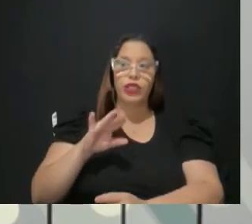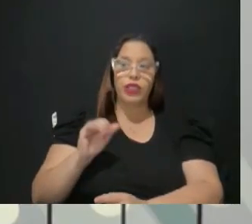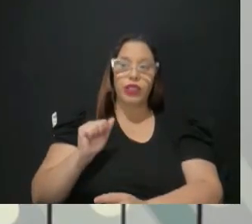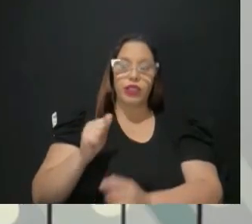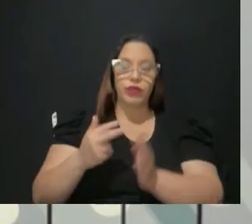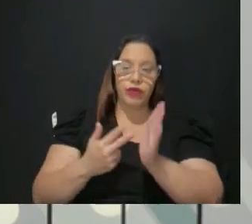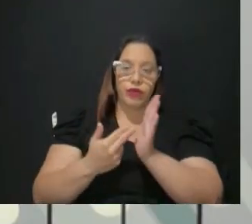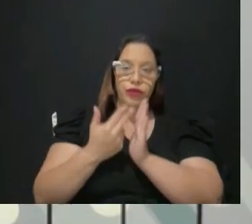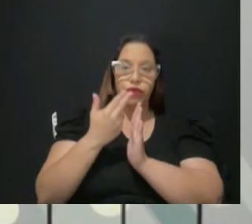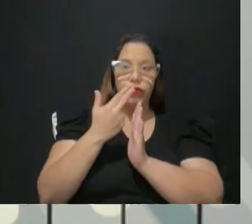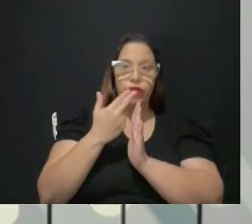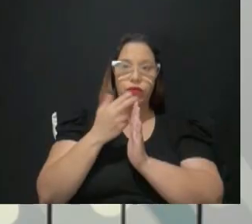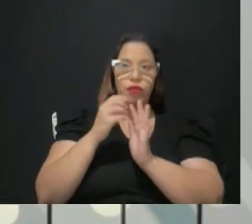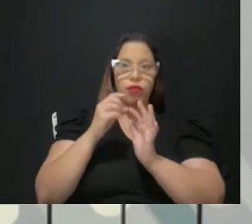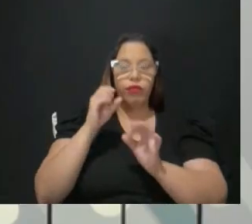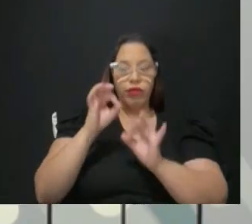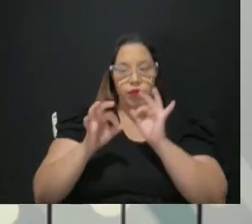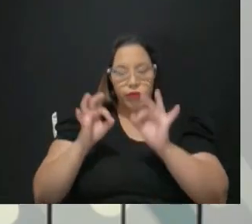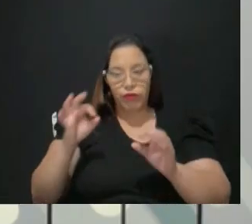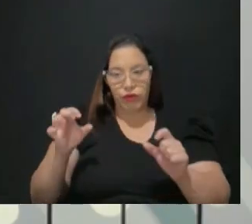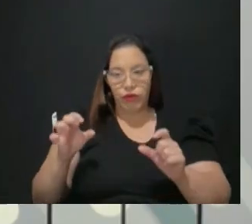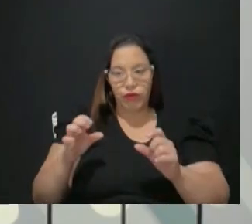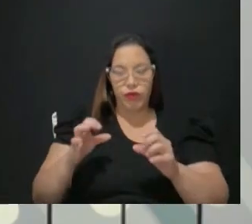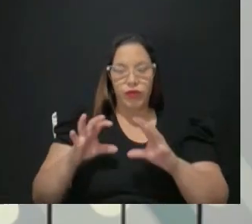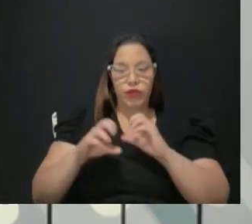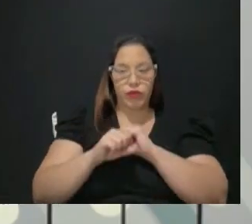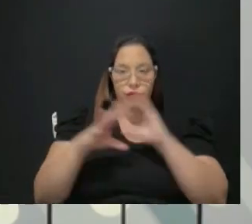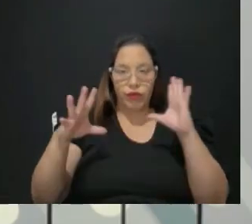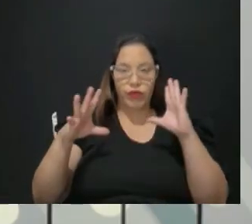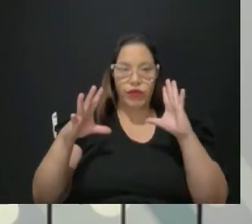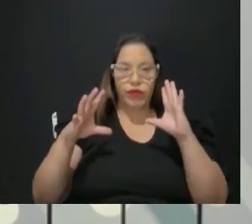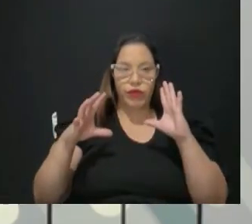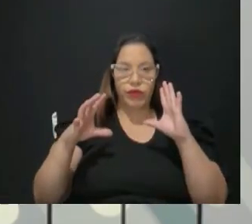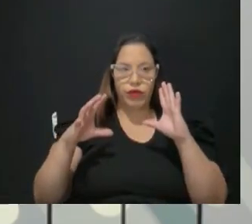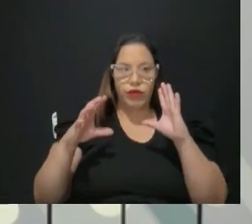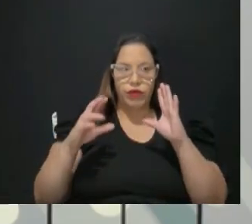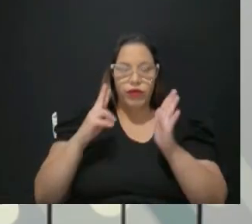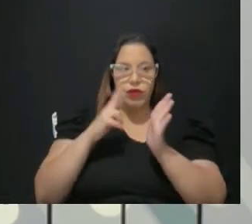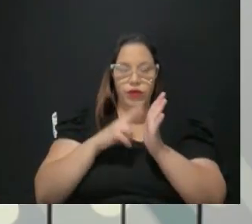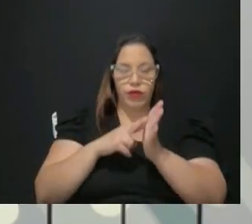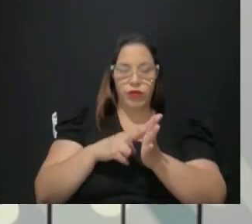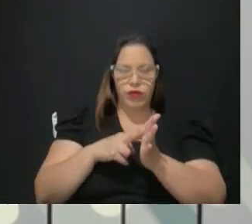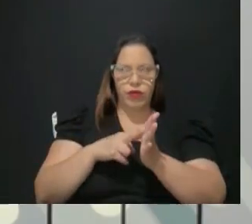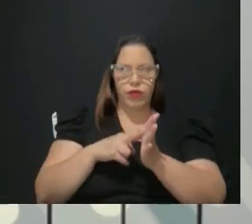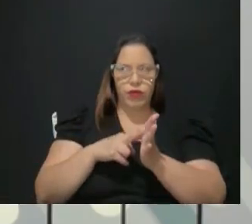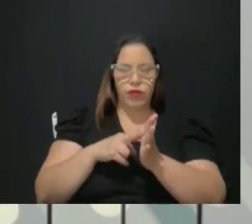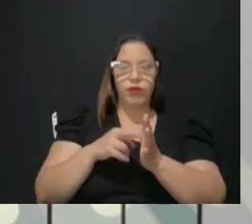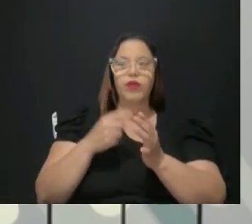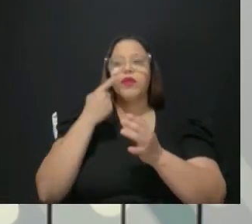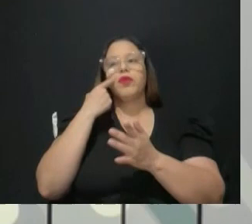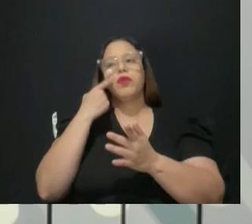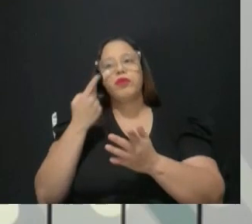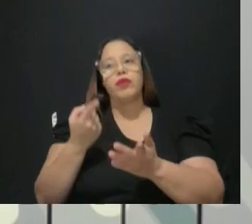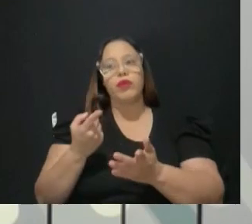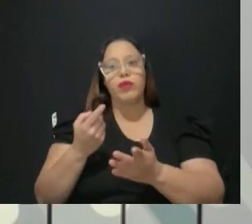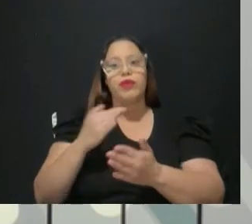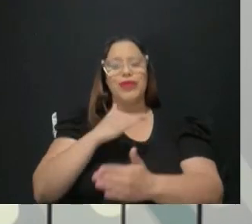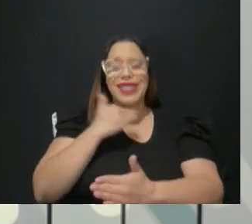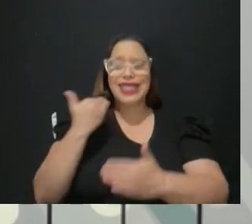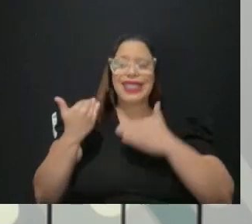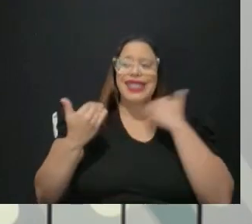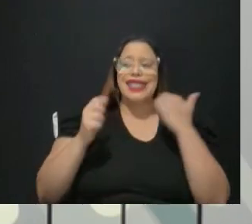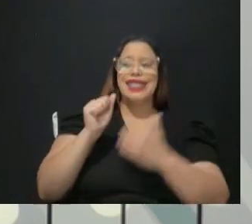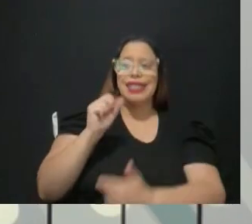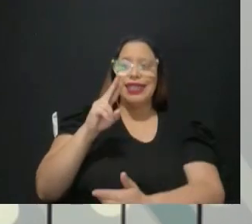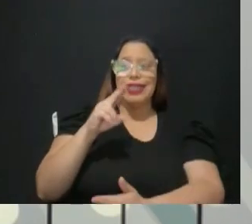Cirurgia Vascular, com dados do portal de transparência dos cartórios de registro civil, verificou que o número de